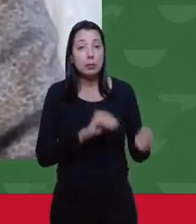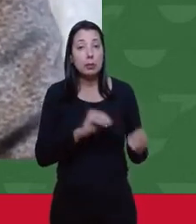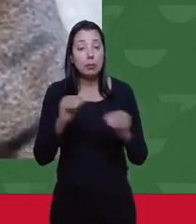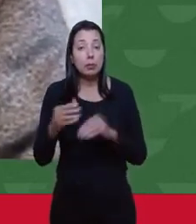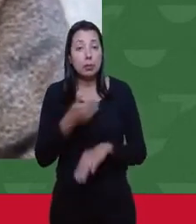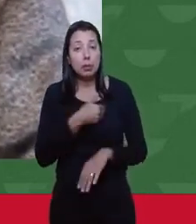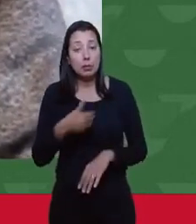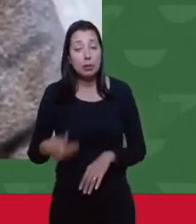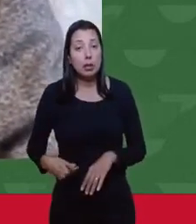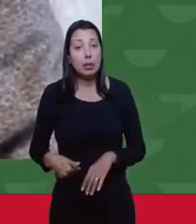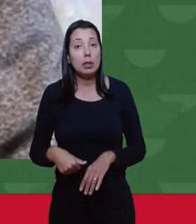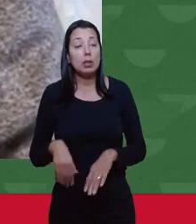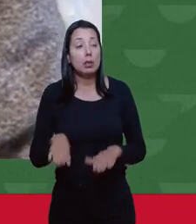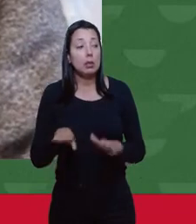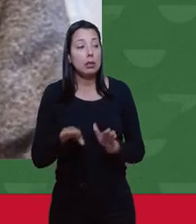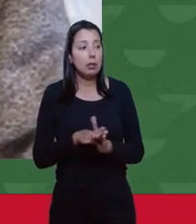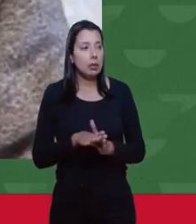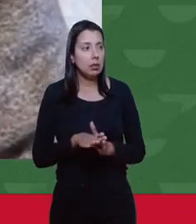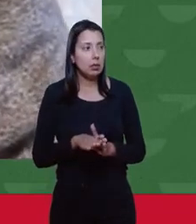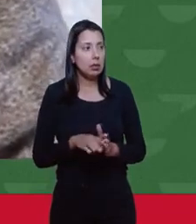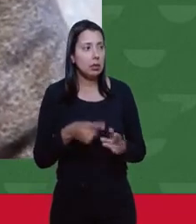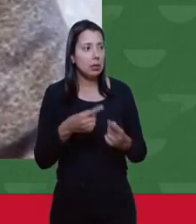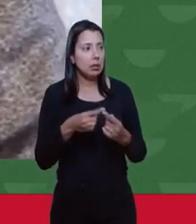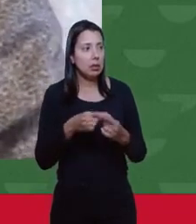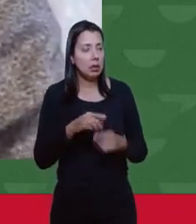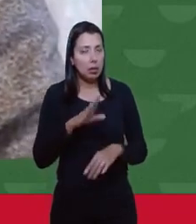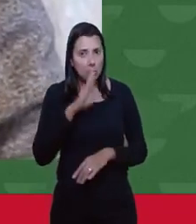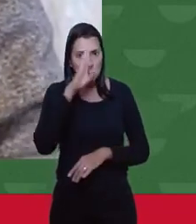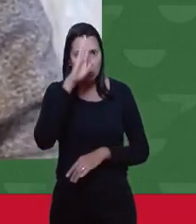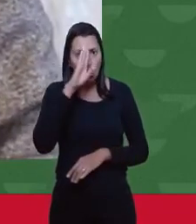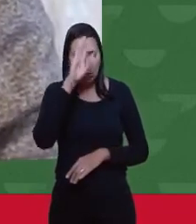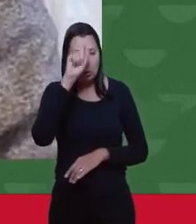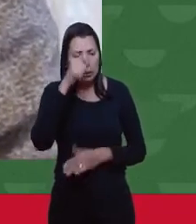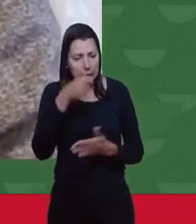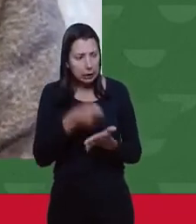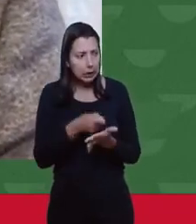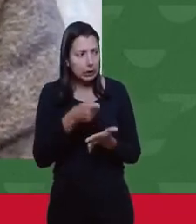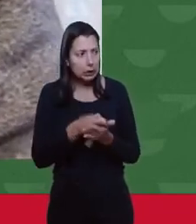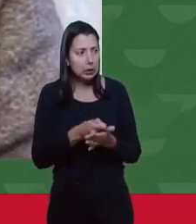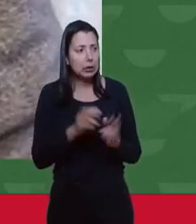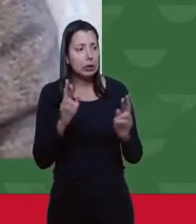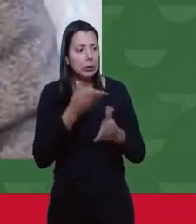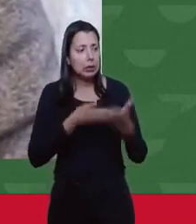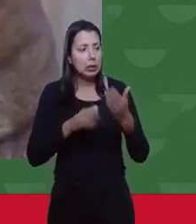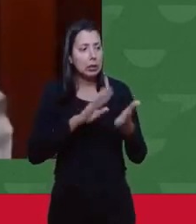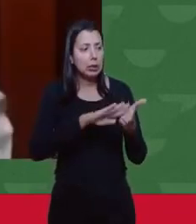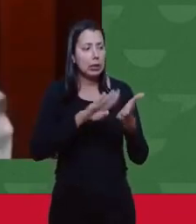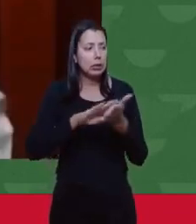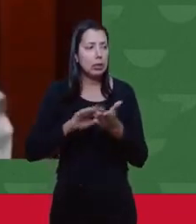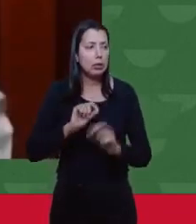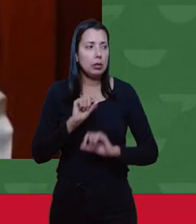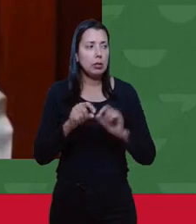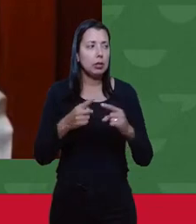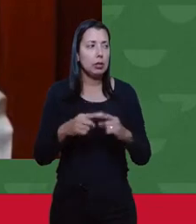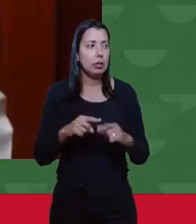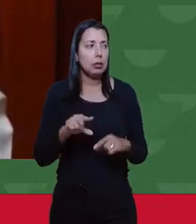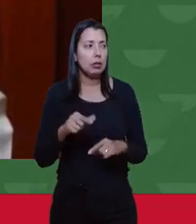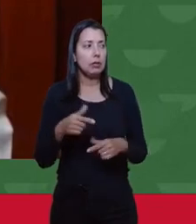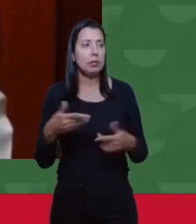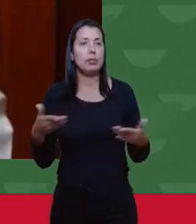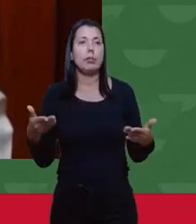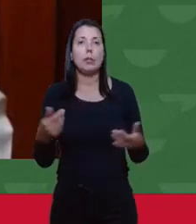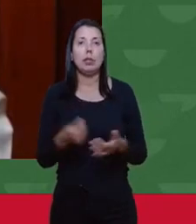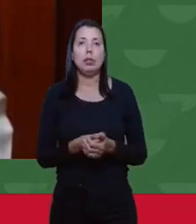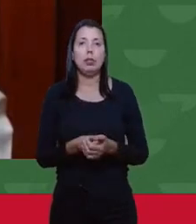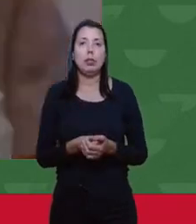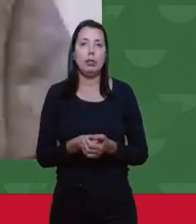governo, pode-se vir um governo autoritário, um governo reacionário que retire aquilo que outro governo fez.